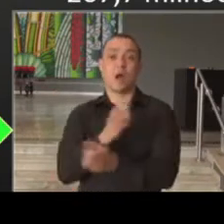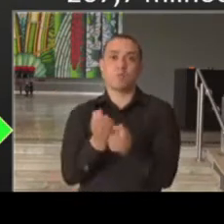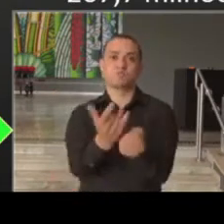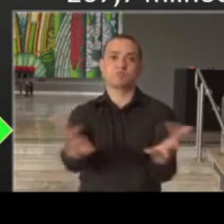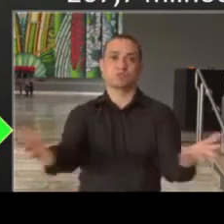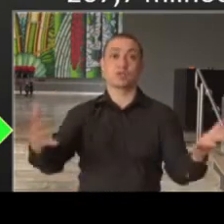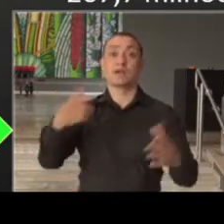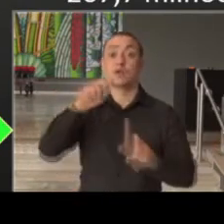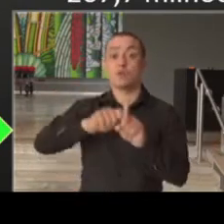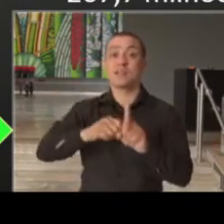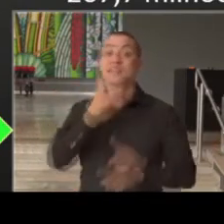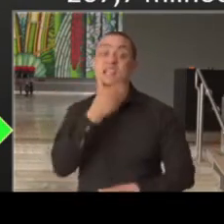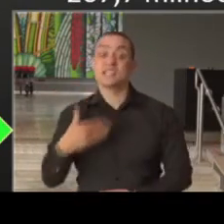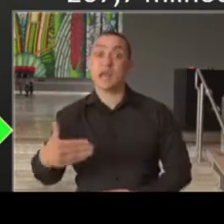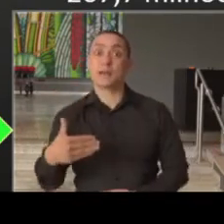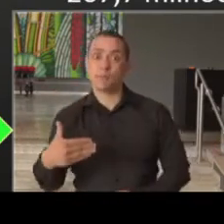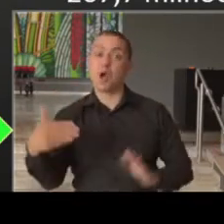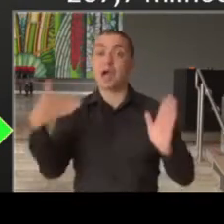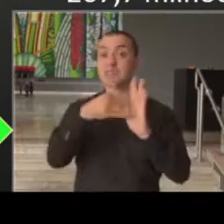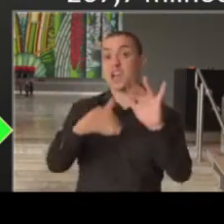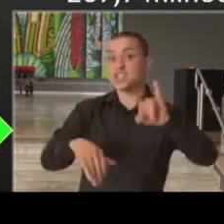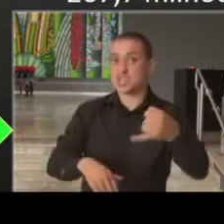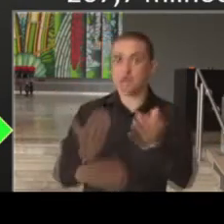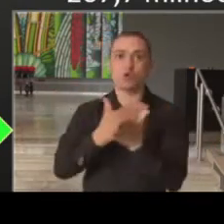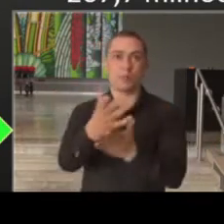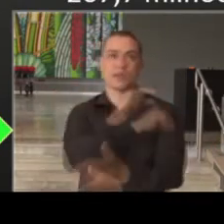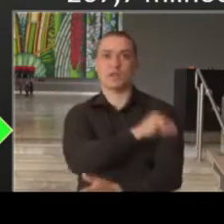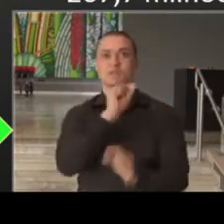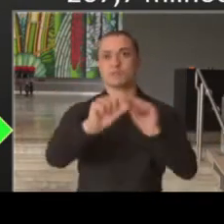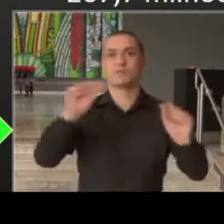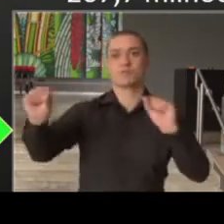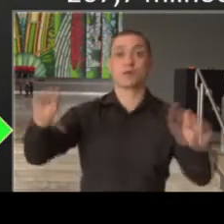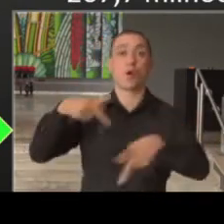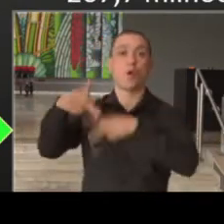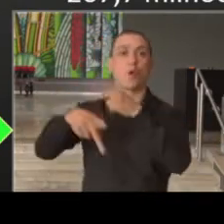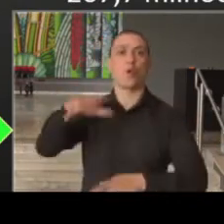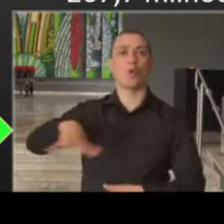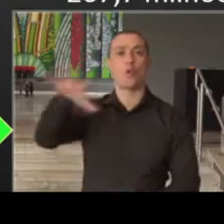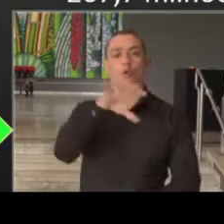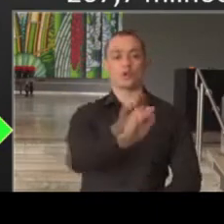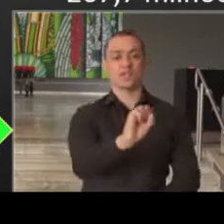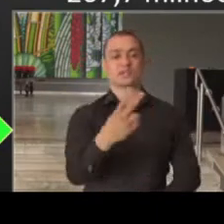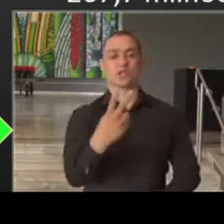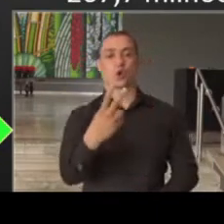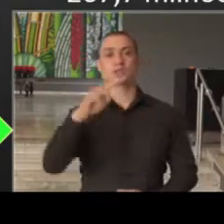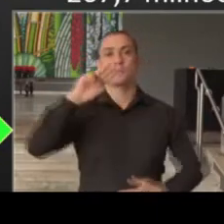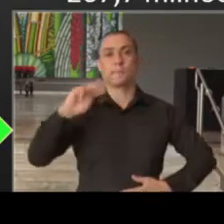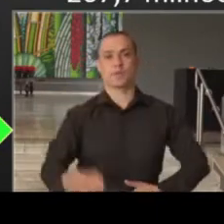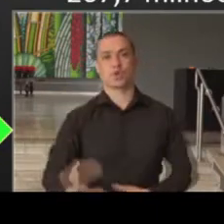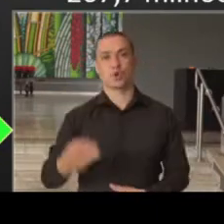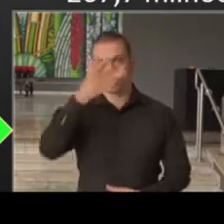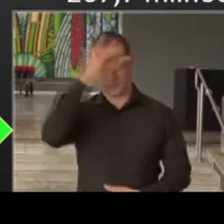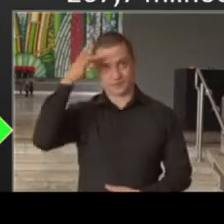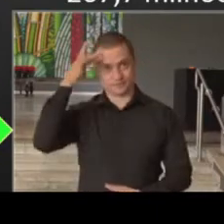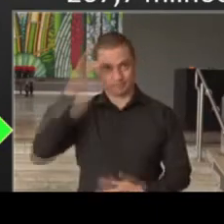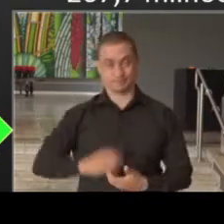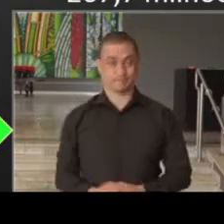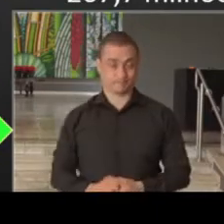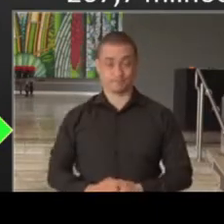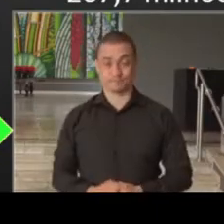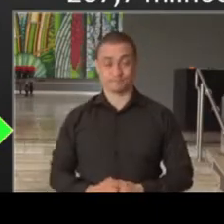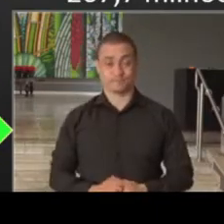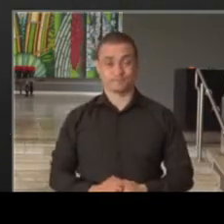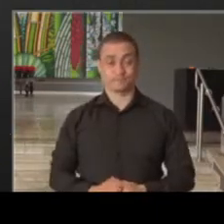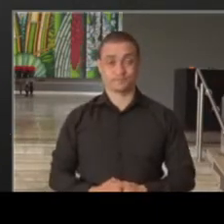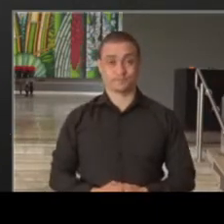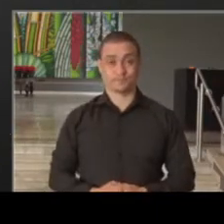dezembro de 2020 e janeiro de 2021, com uma população de 82 milhões de pessoas.